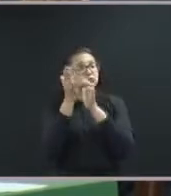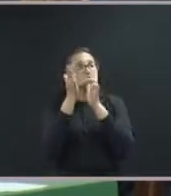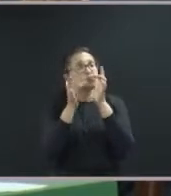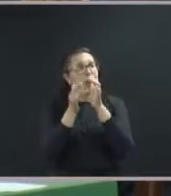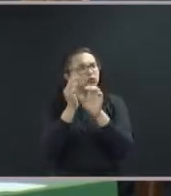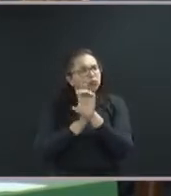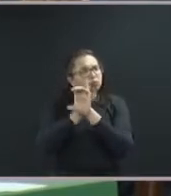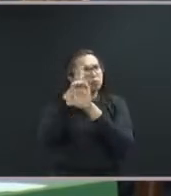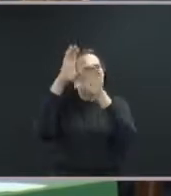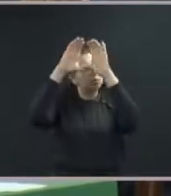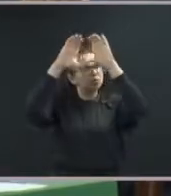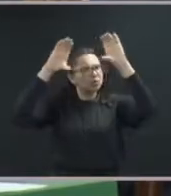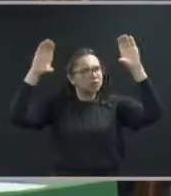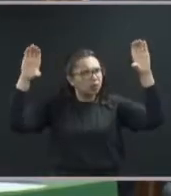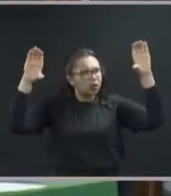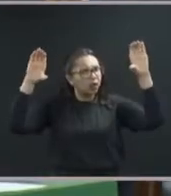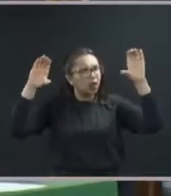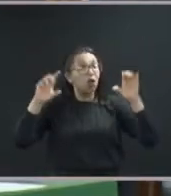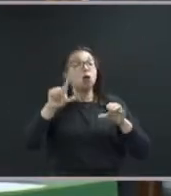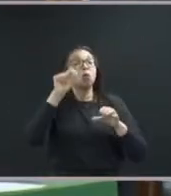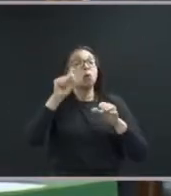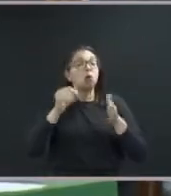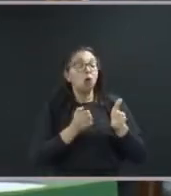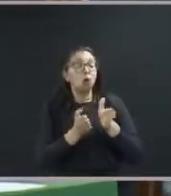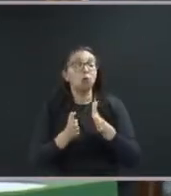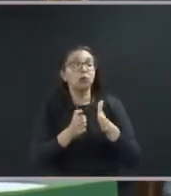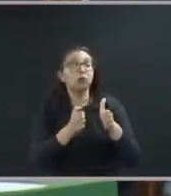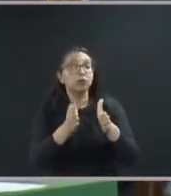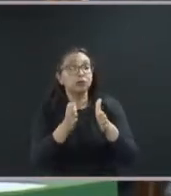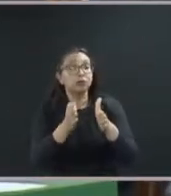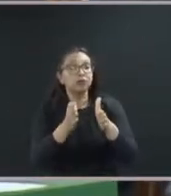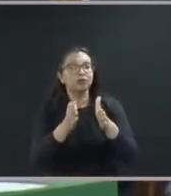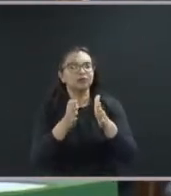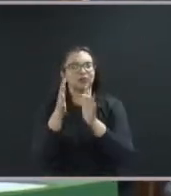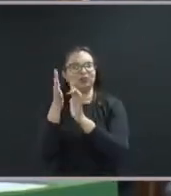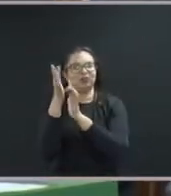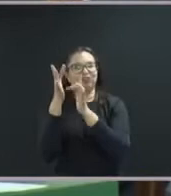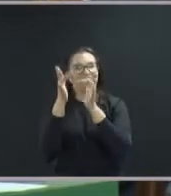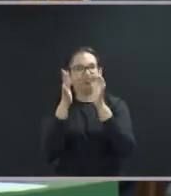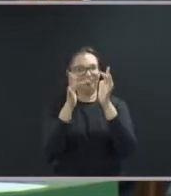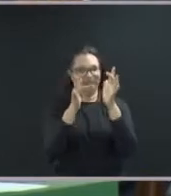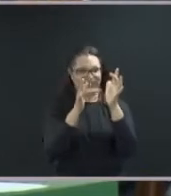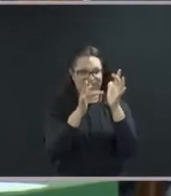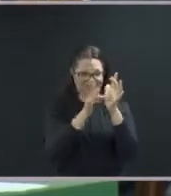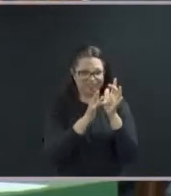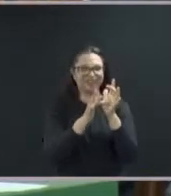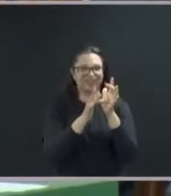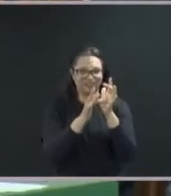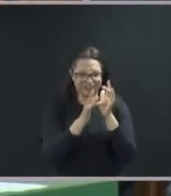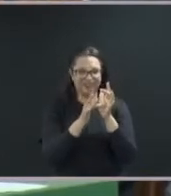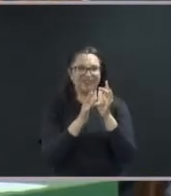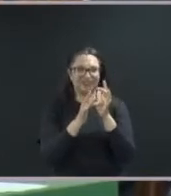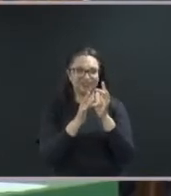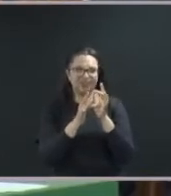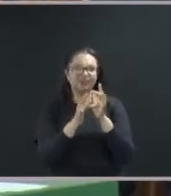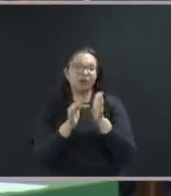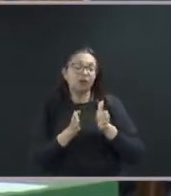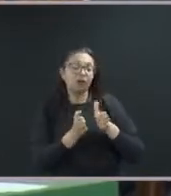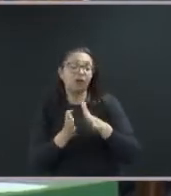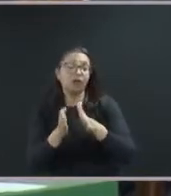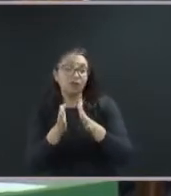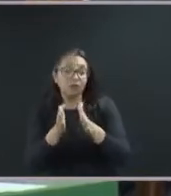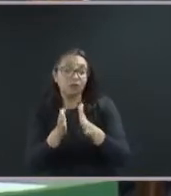pelo caminho. E o caminho é Jesus Cristo. Ele disse: eu sou o caminho, a verdade e a